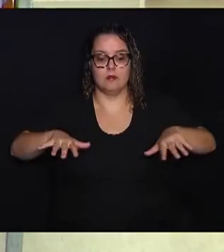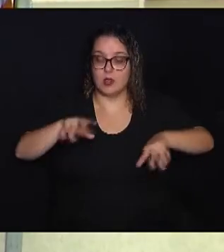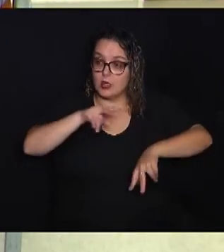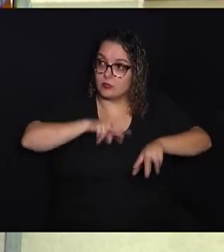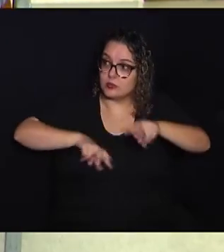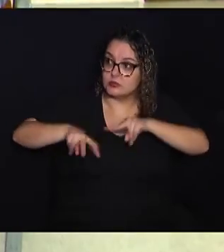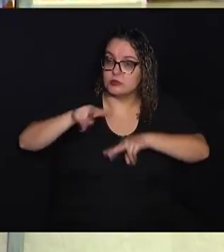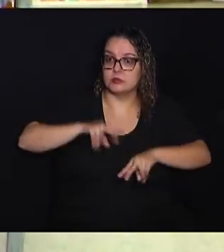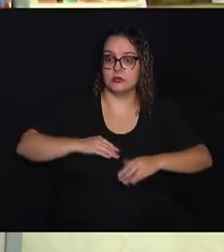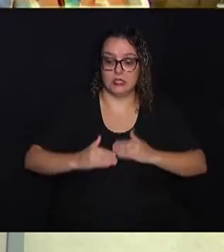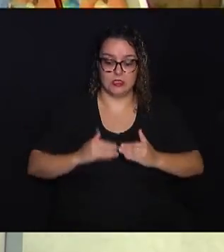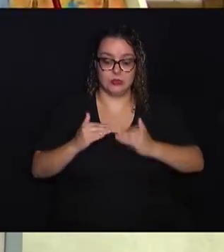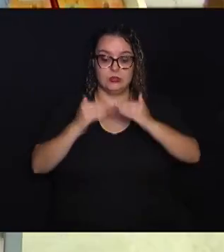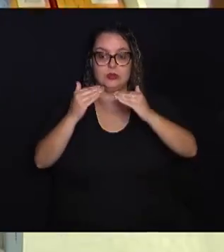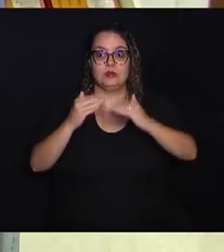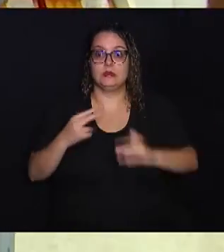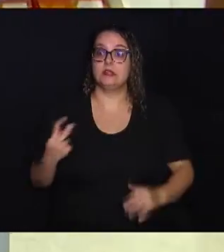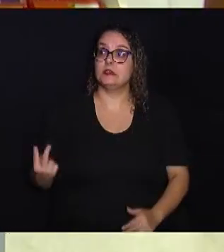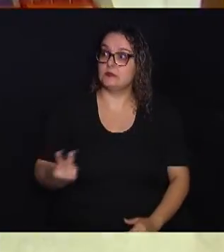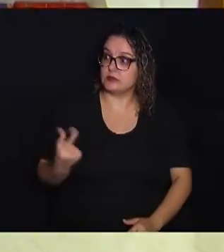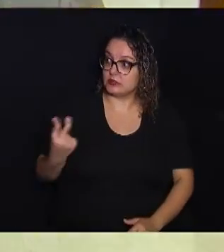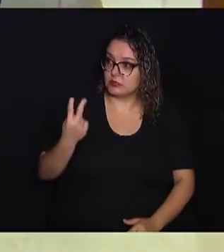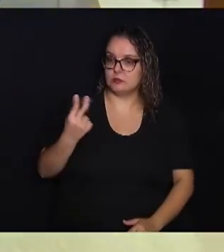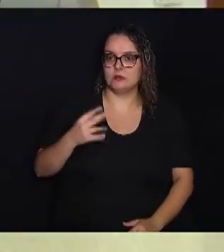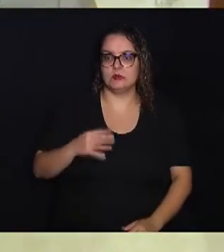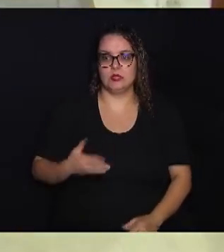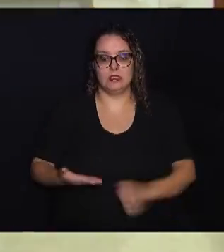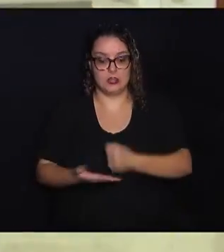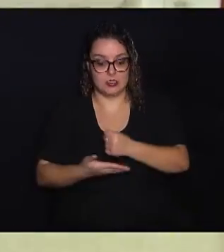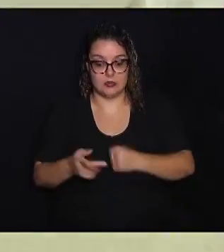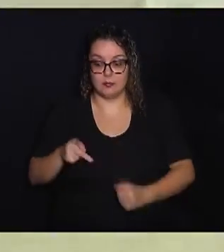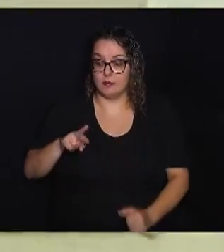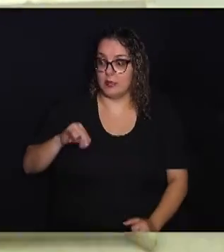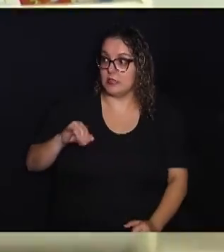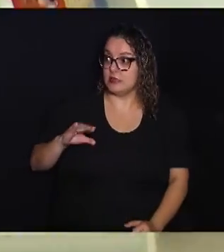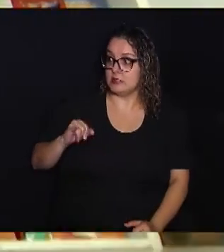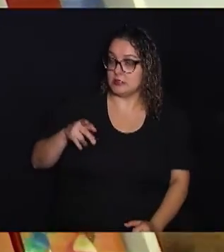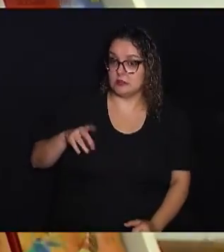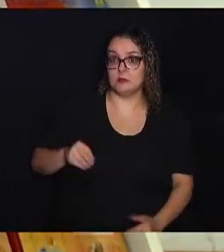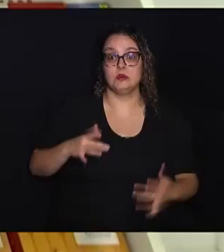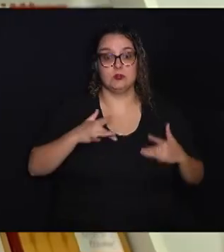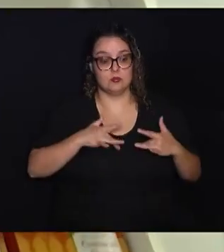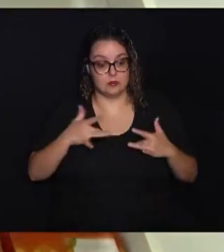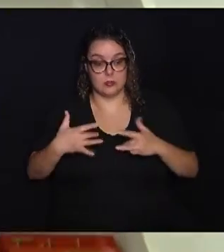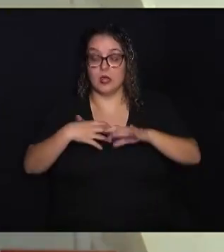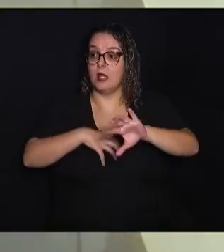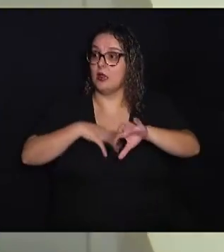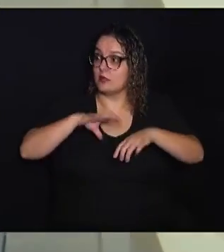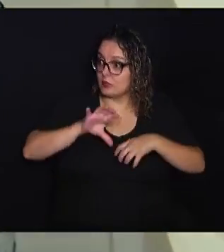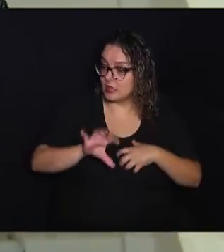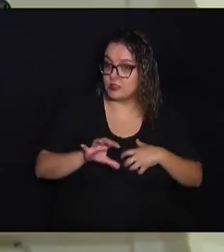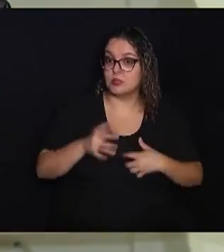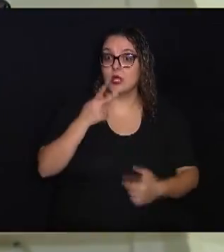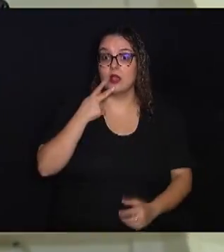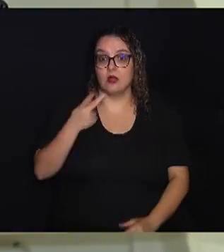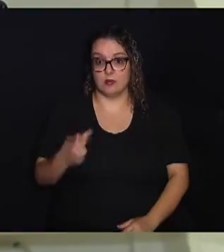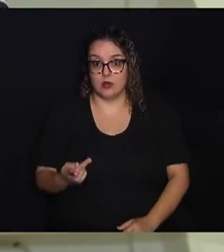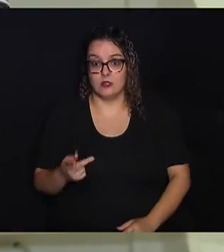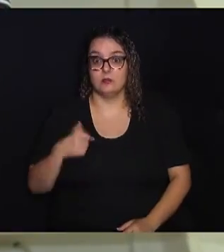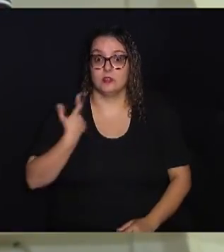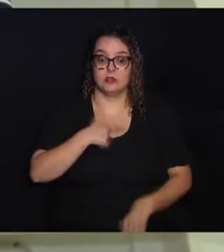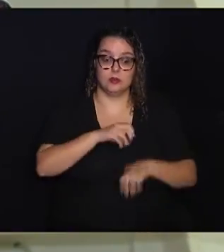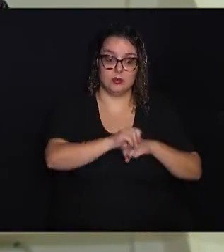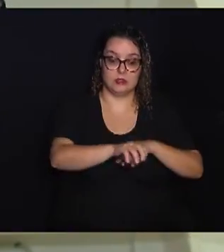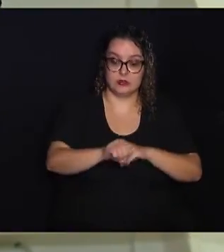dessa construção desses valores, desses princípios, da solidariedade, da empatia. Eu falo que nós ensinamos